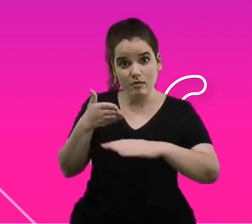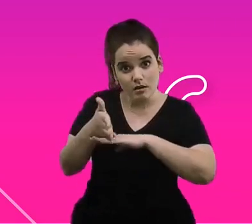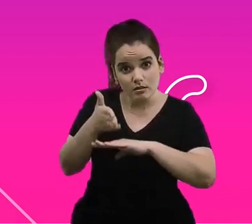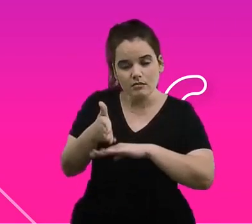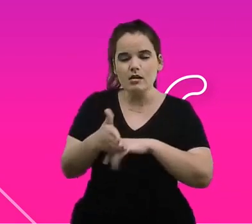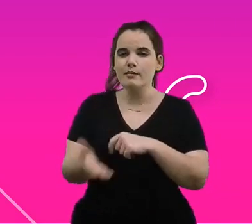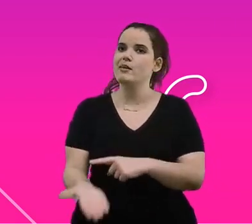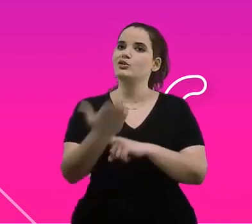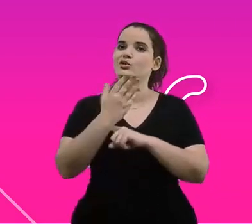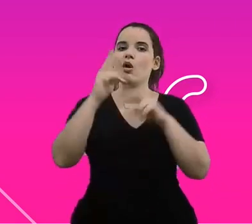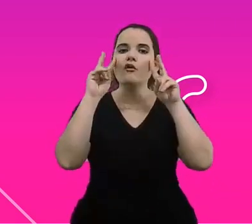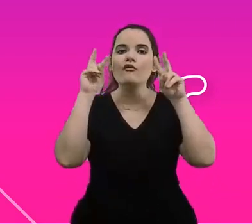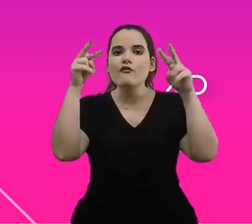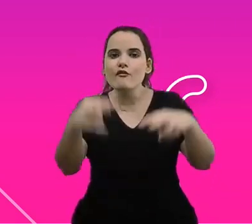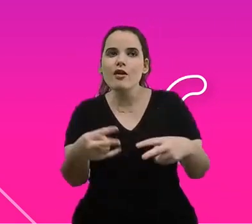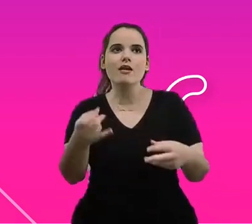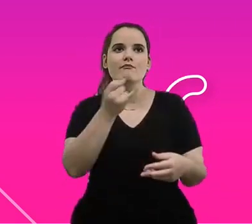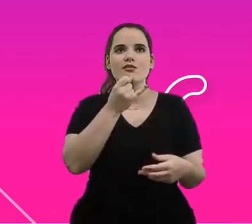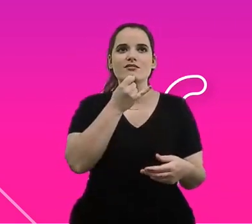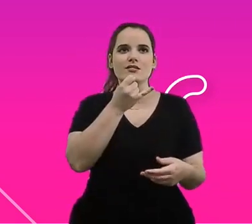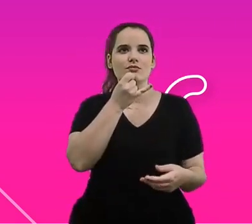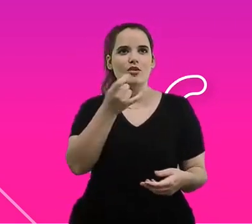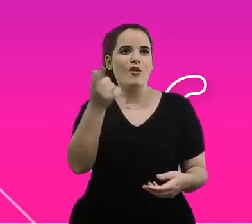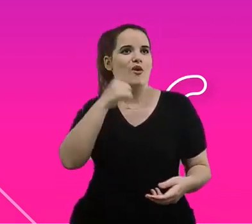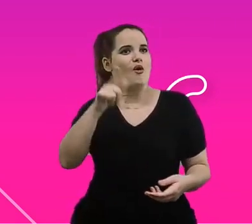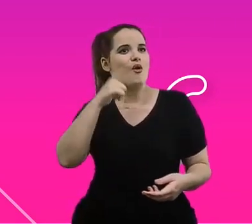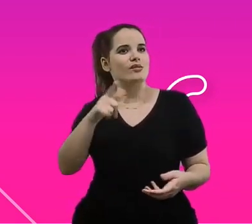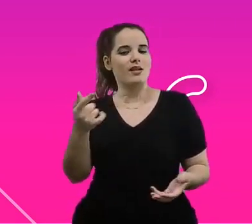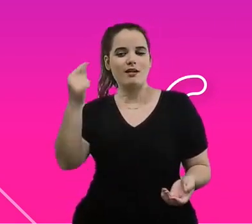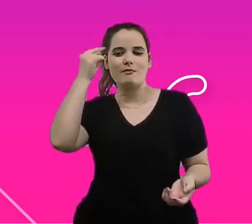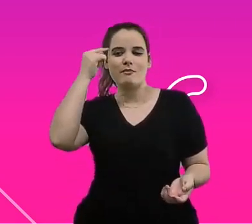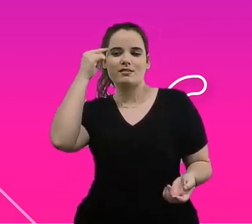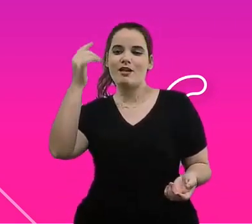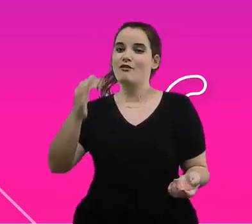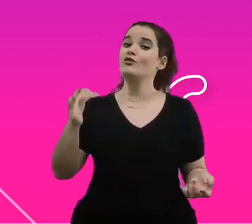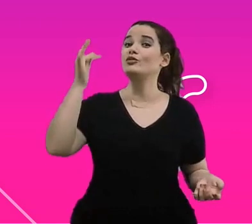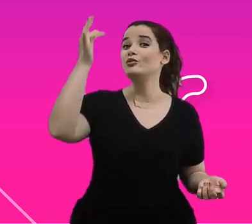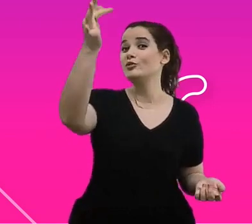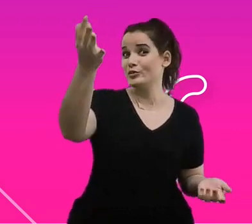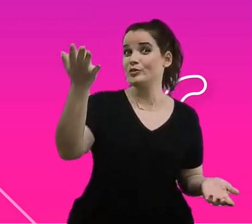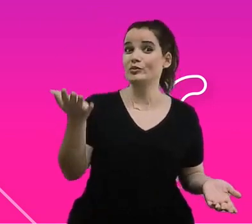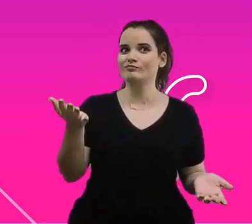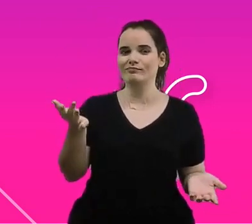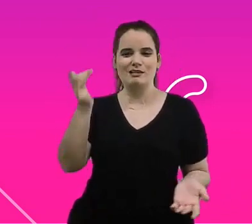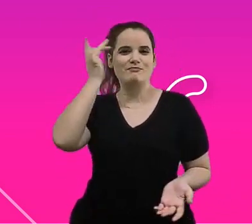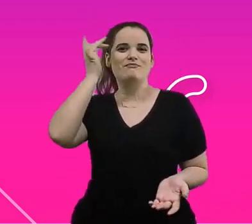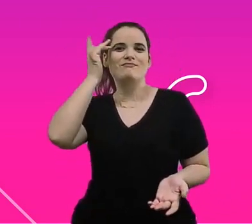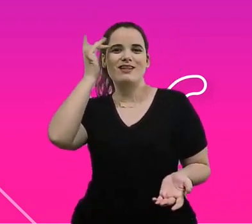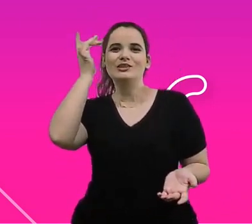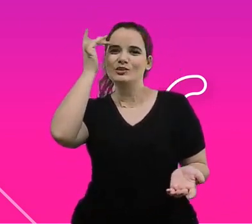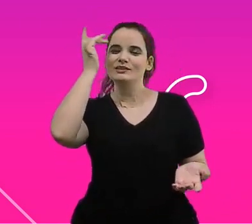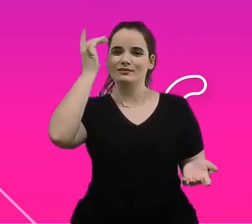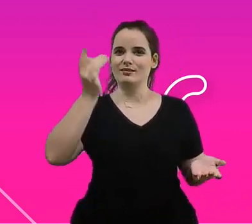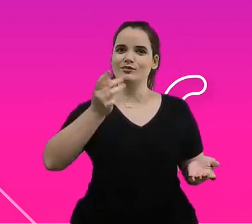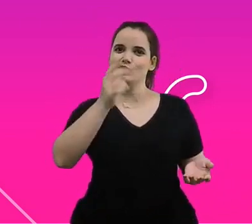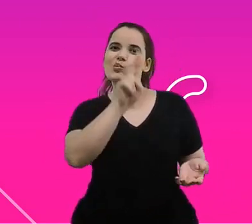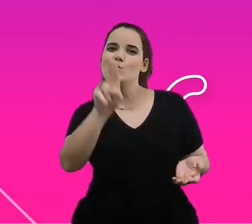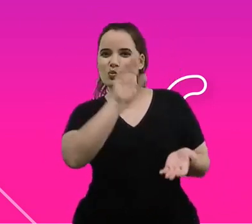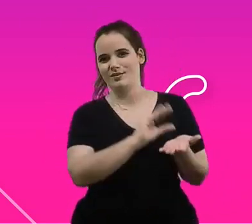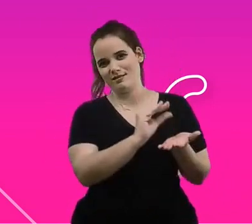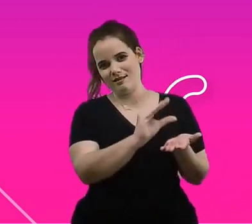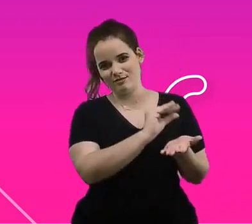viu? Porque ele está arrasando também. Obrigada, Bruno. Obrigado, Fê. O mais incrível é que foi tudo em pouquíssimo tempo, né?